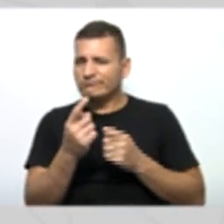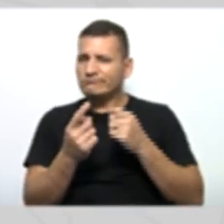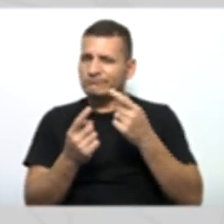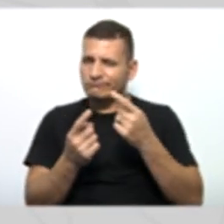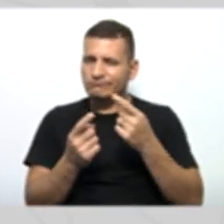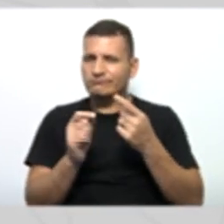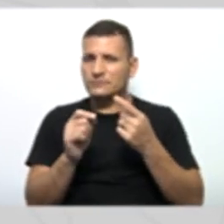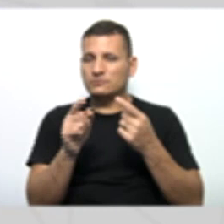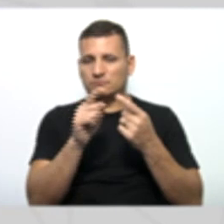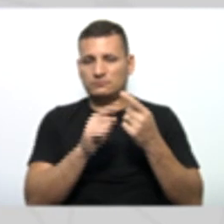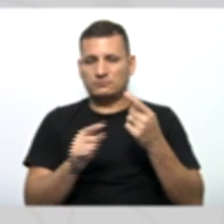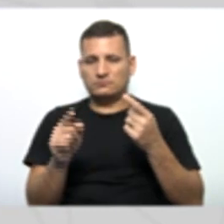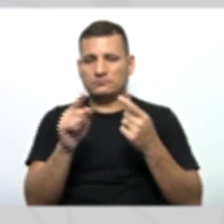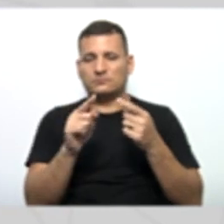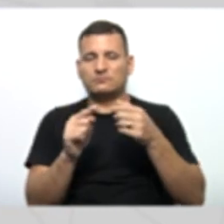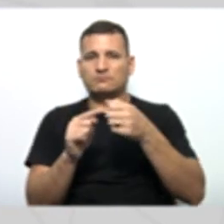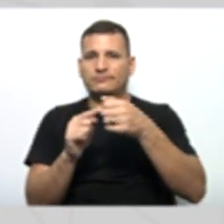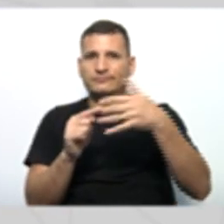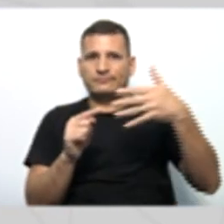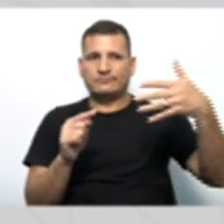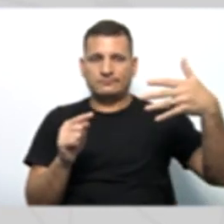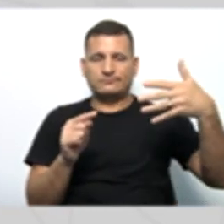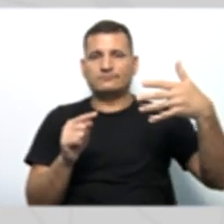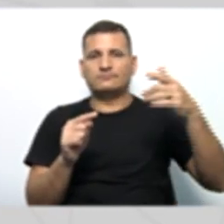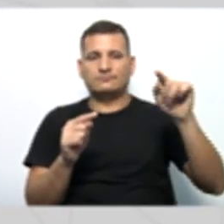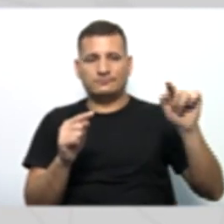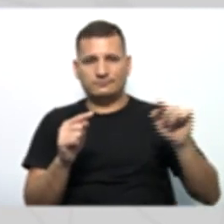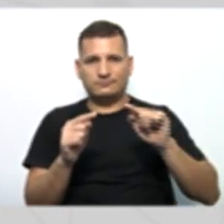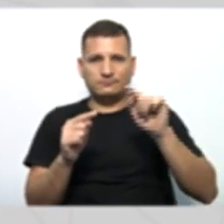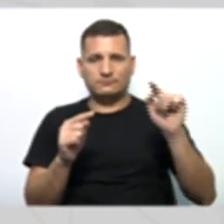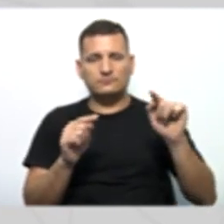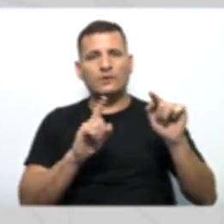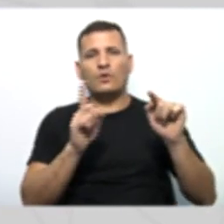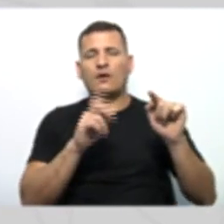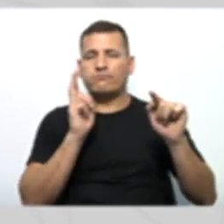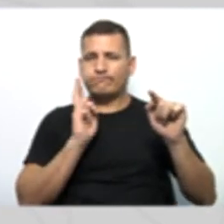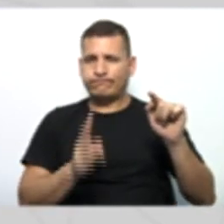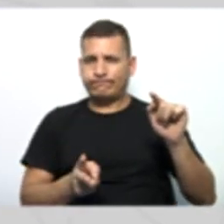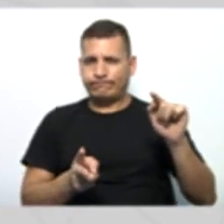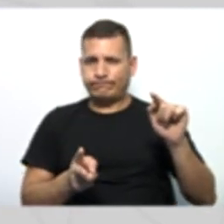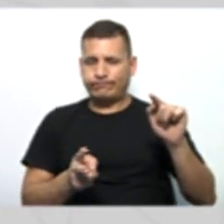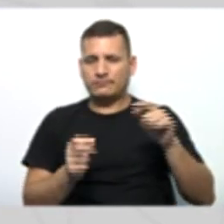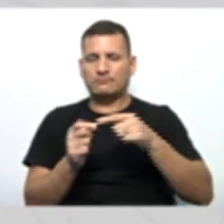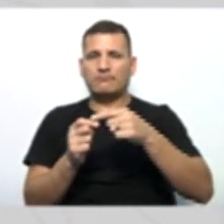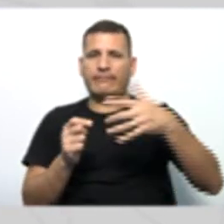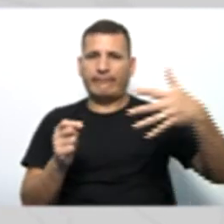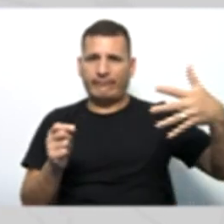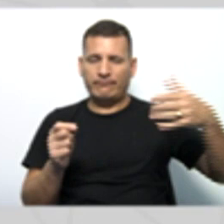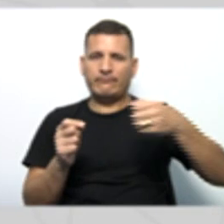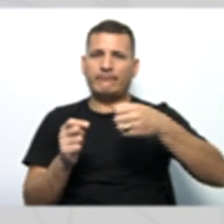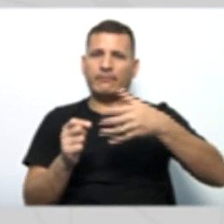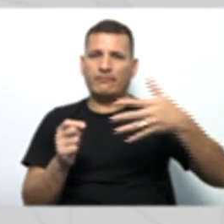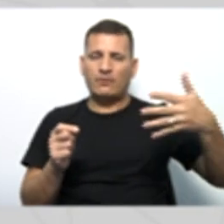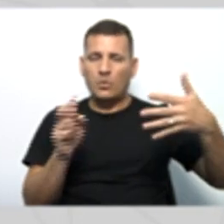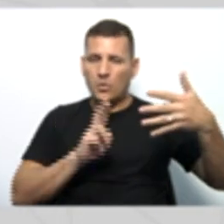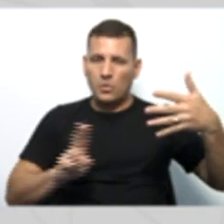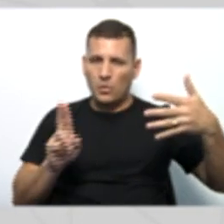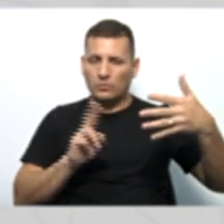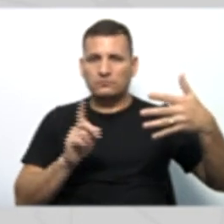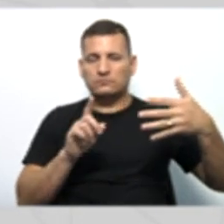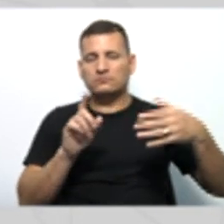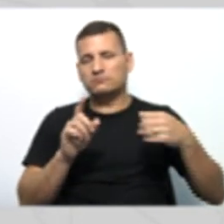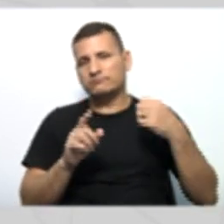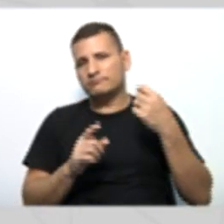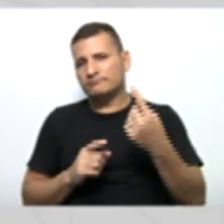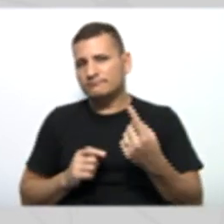por outro. Isso não quer dizer que ele vai sempre estar sendo utilizado. É